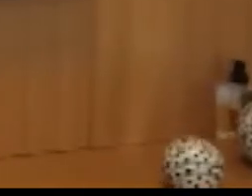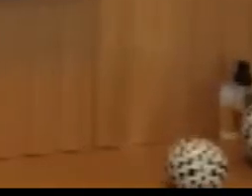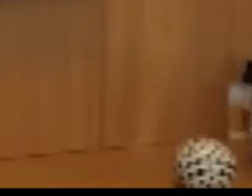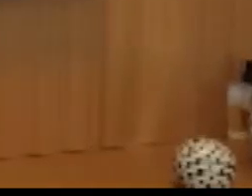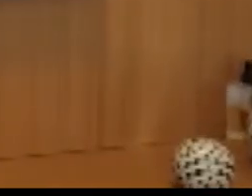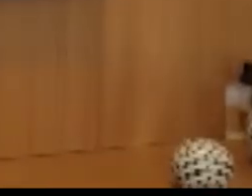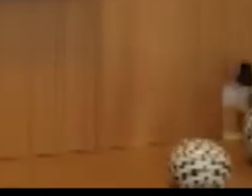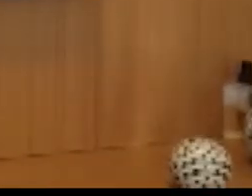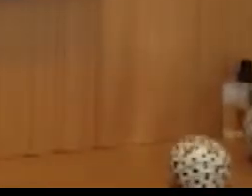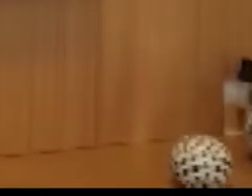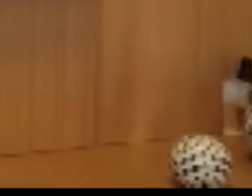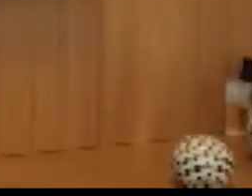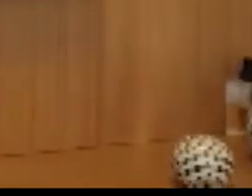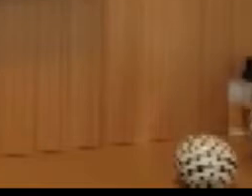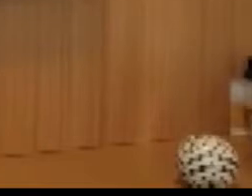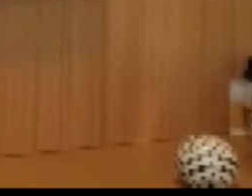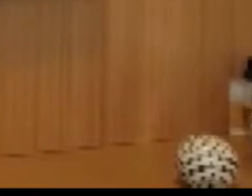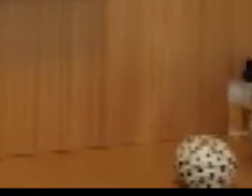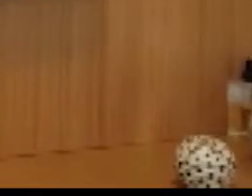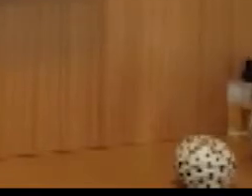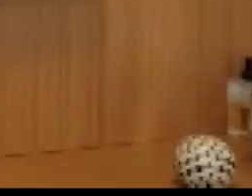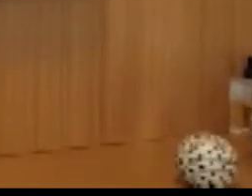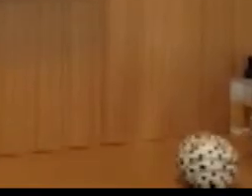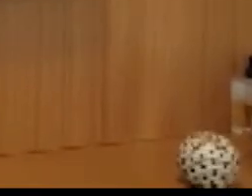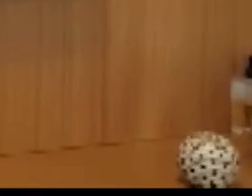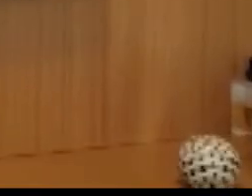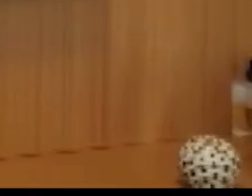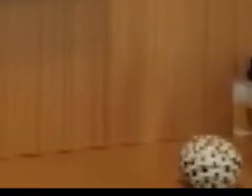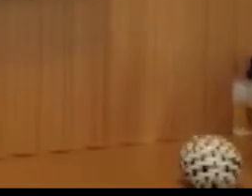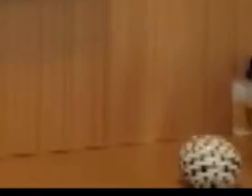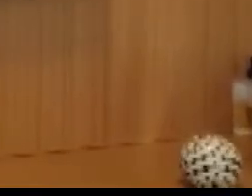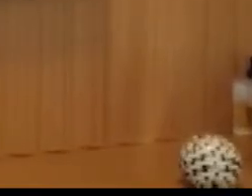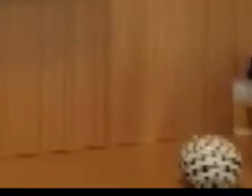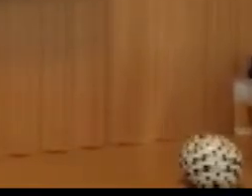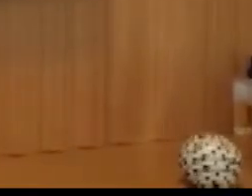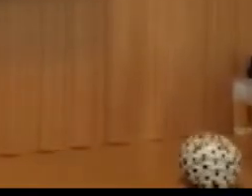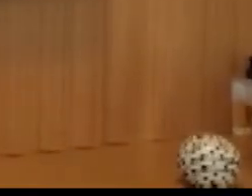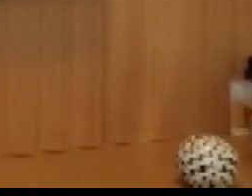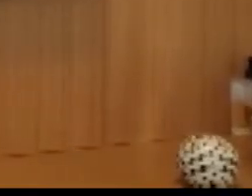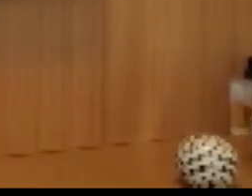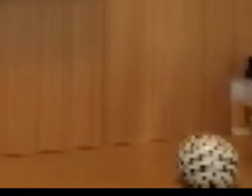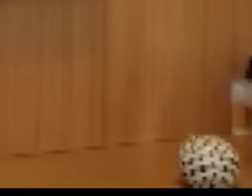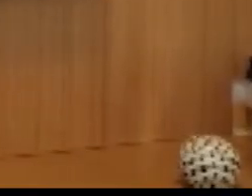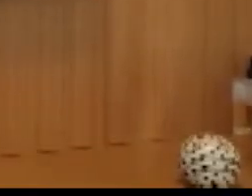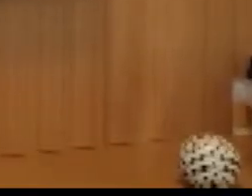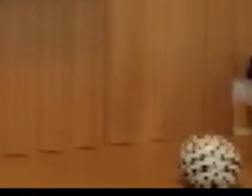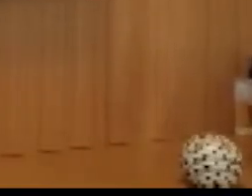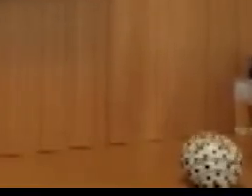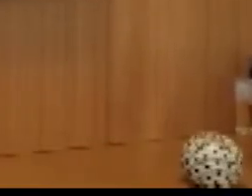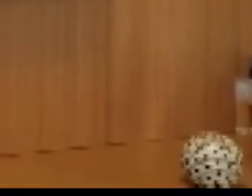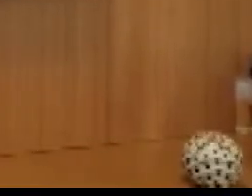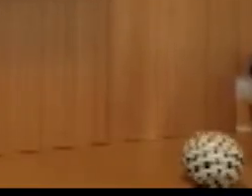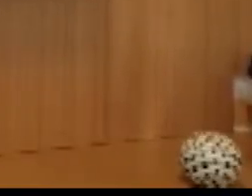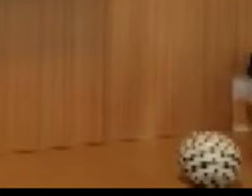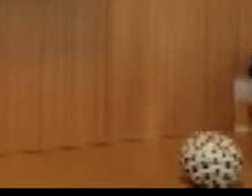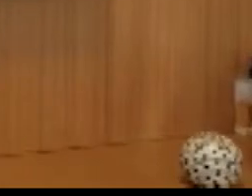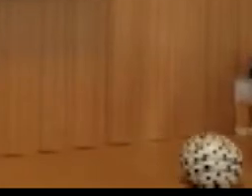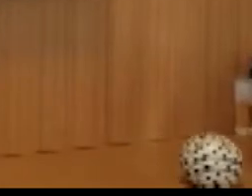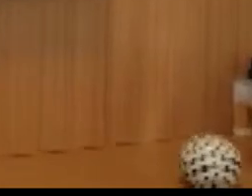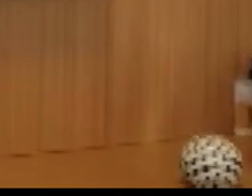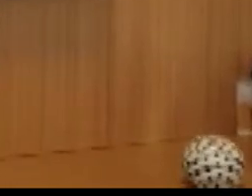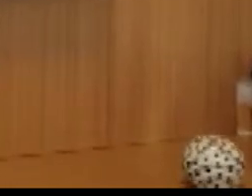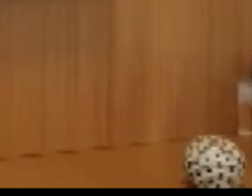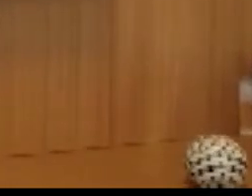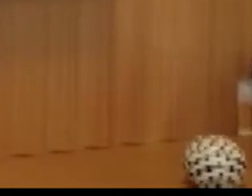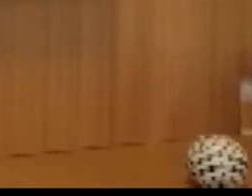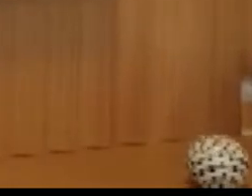suas atividades precocemente. O importante salientar é que a recuperação judicial pode